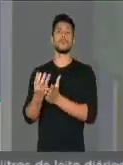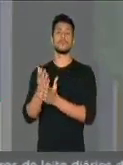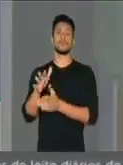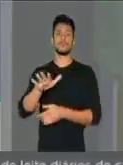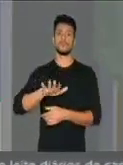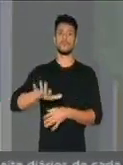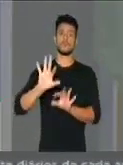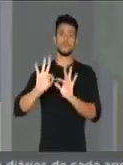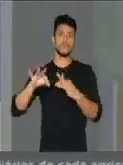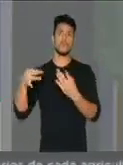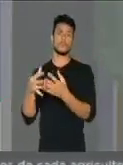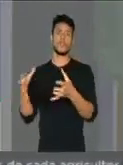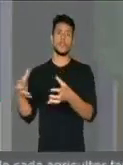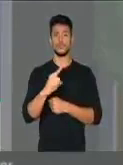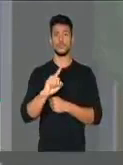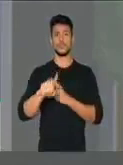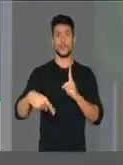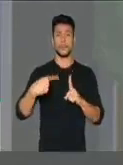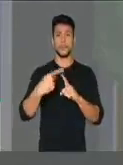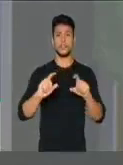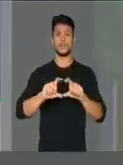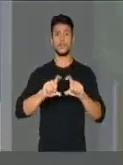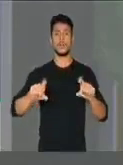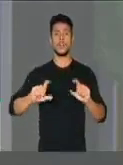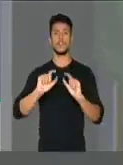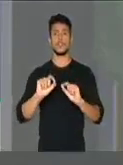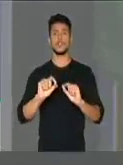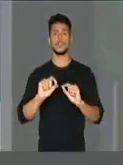vida do nosso povo brasileiro.